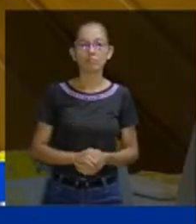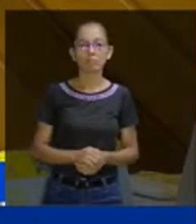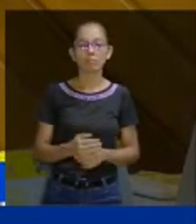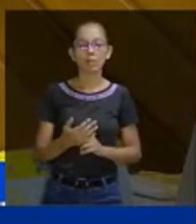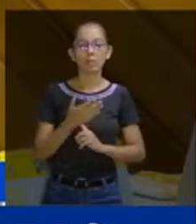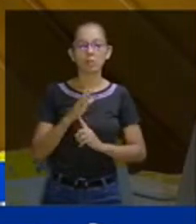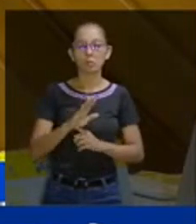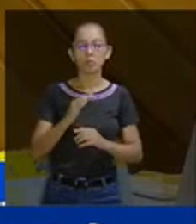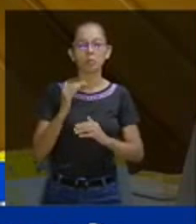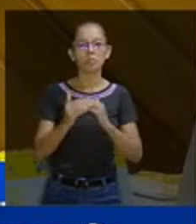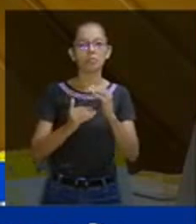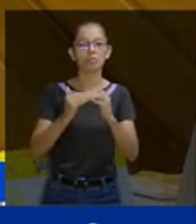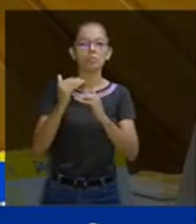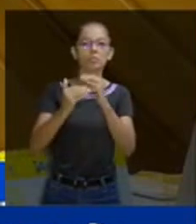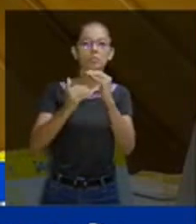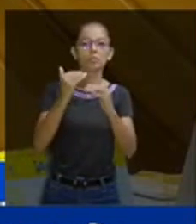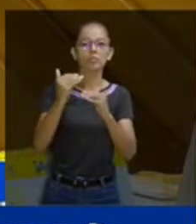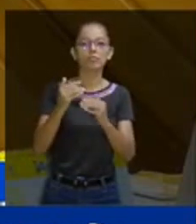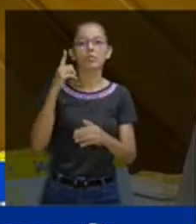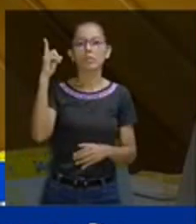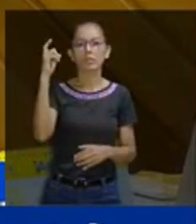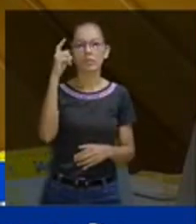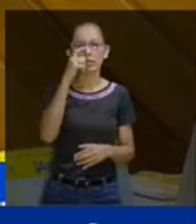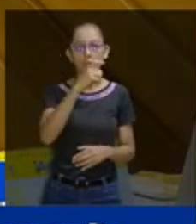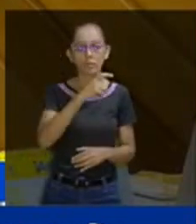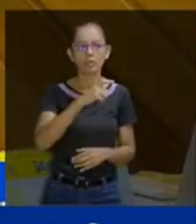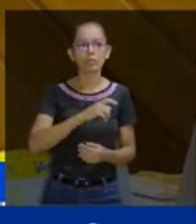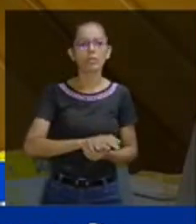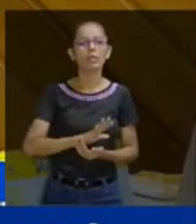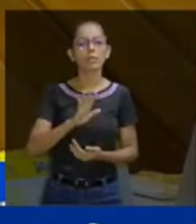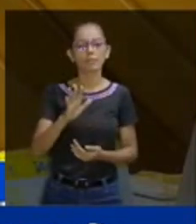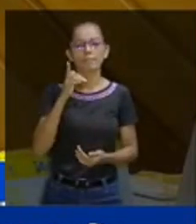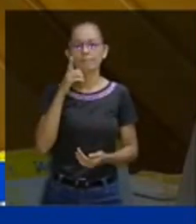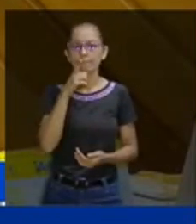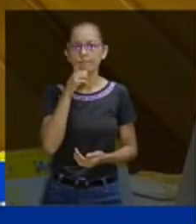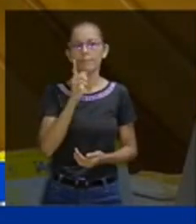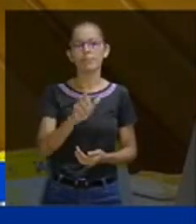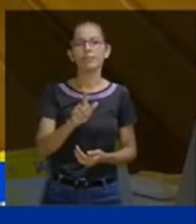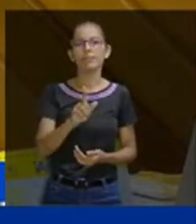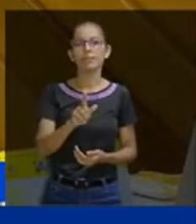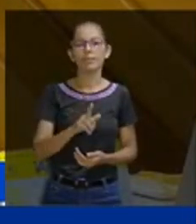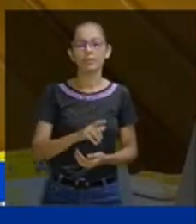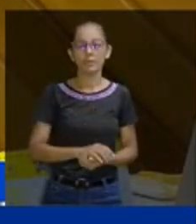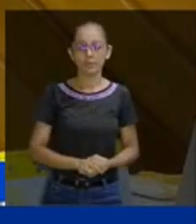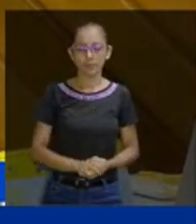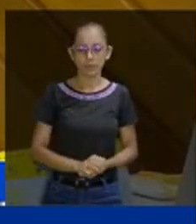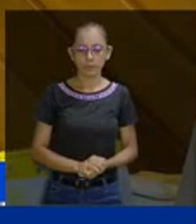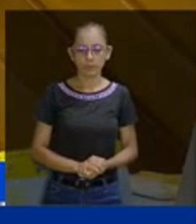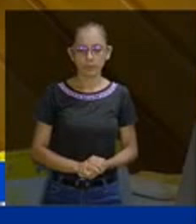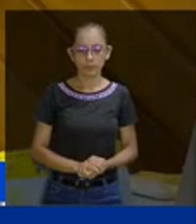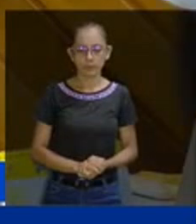tribunal, procurando vencer os desafios que me apresentaram com muita dedicação e sacrifício.